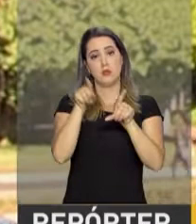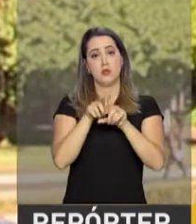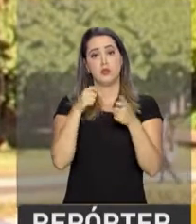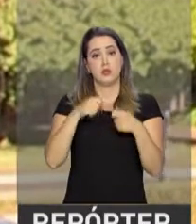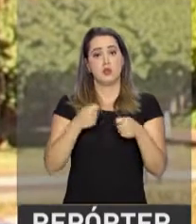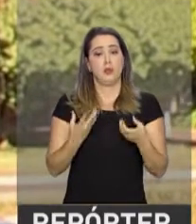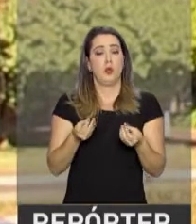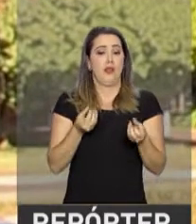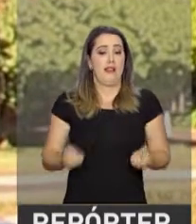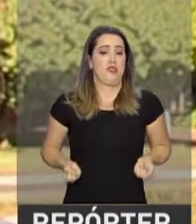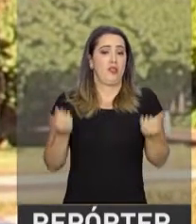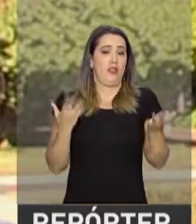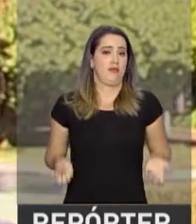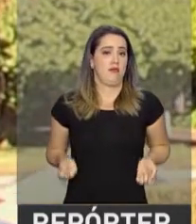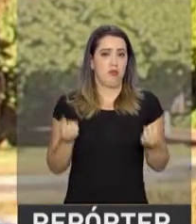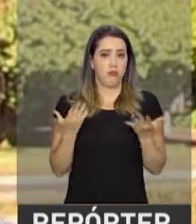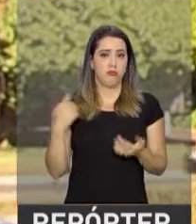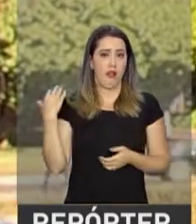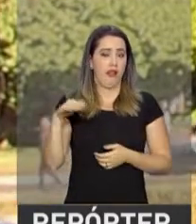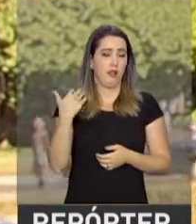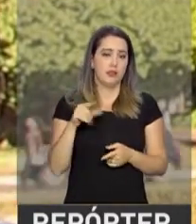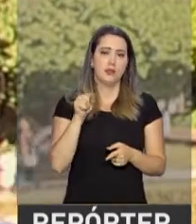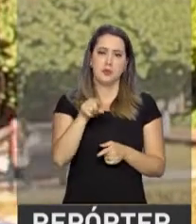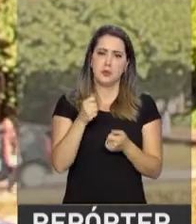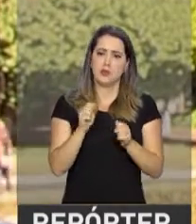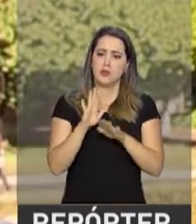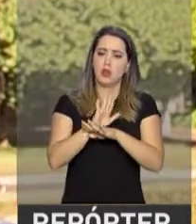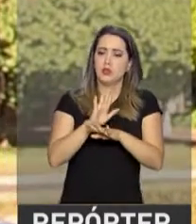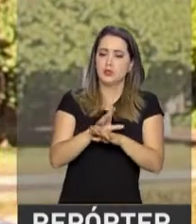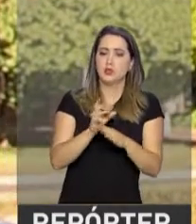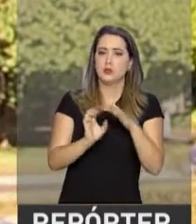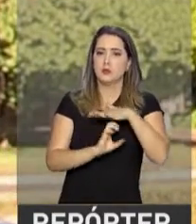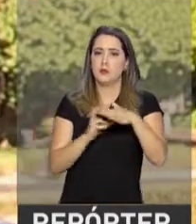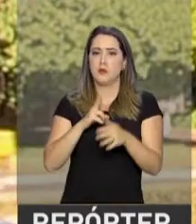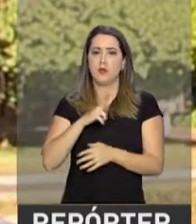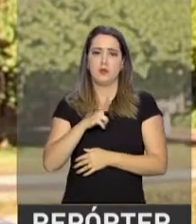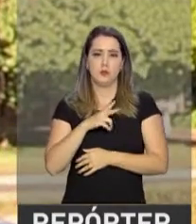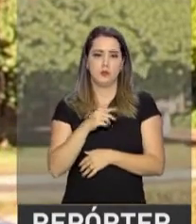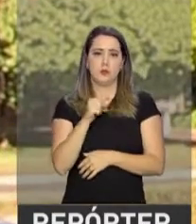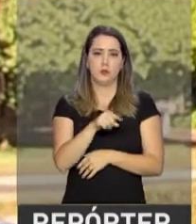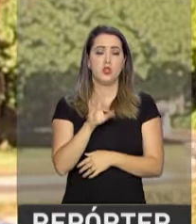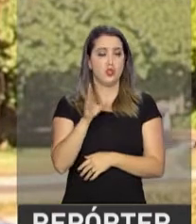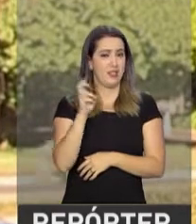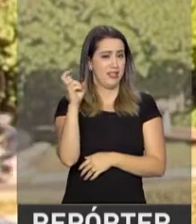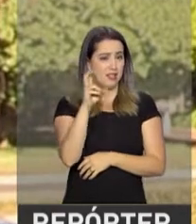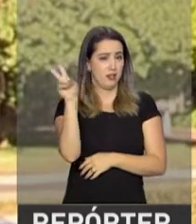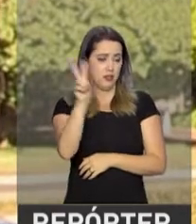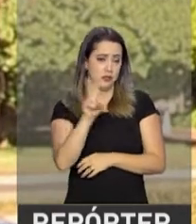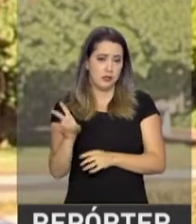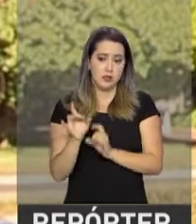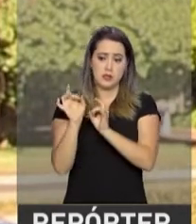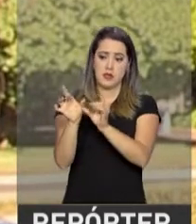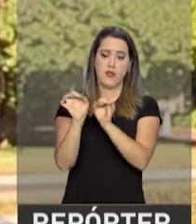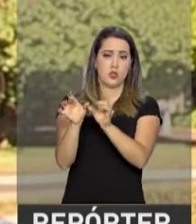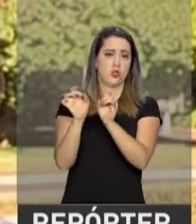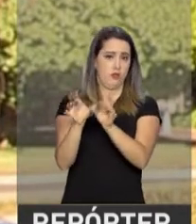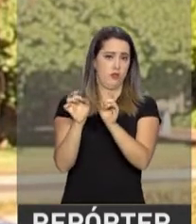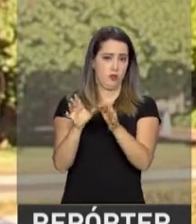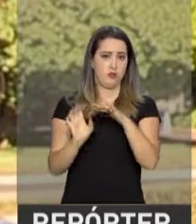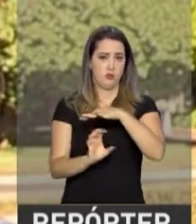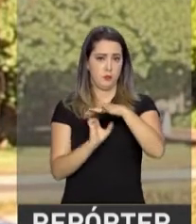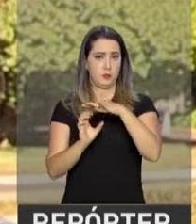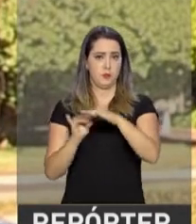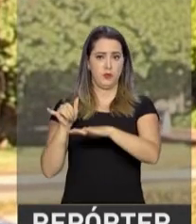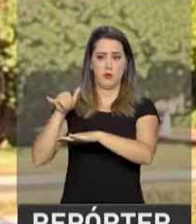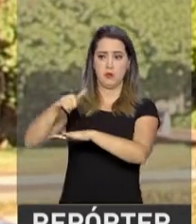condições de fazer isso sem o apoio do setor privado e é por isso que o governo federal já está na sua quinta rodada de concessões já fizemos quatro até hoje são